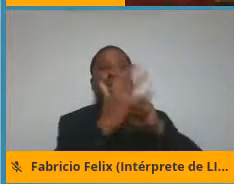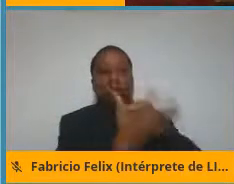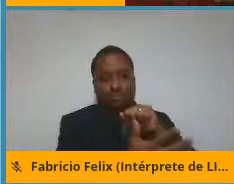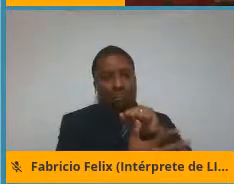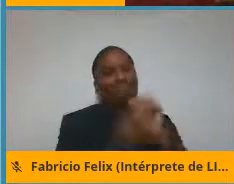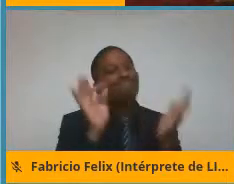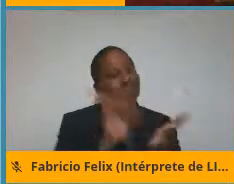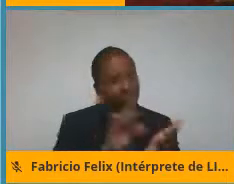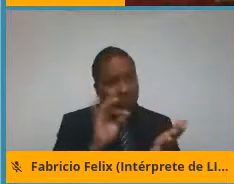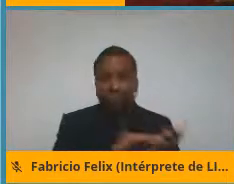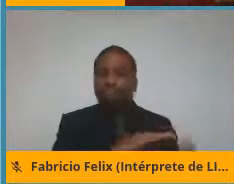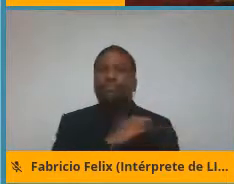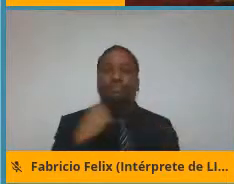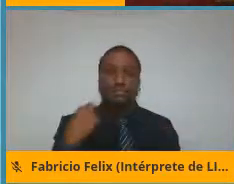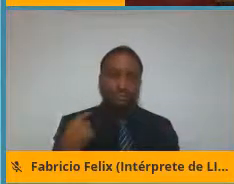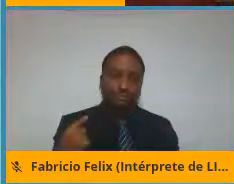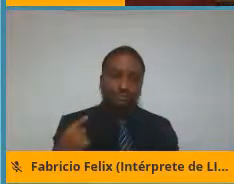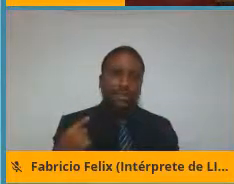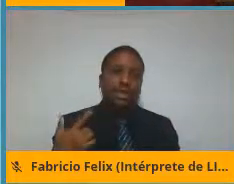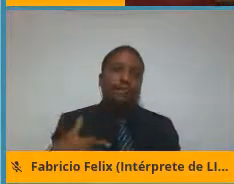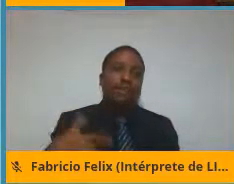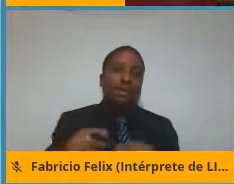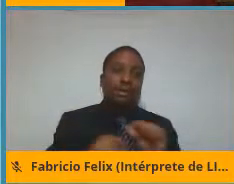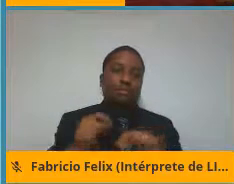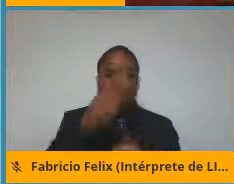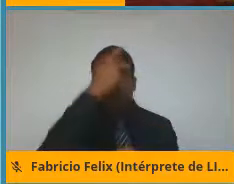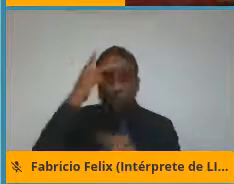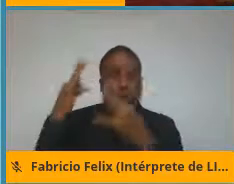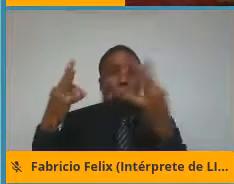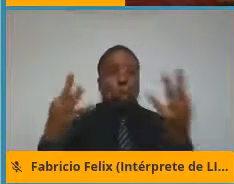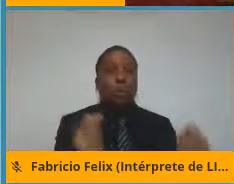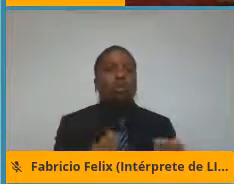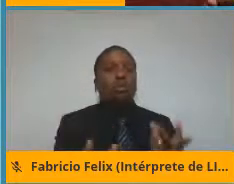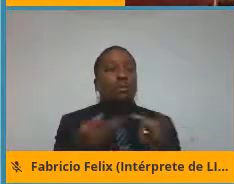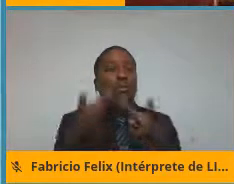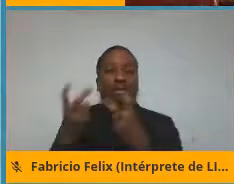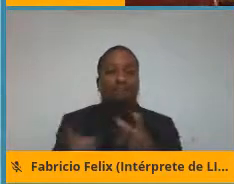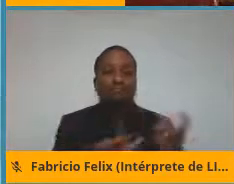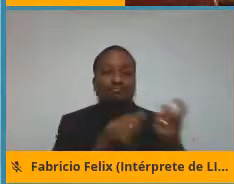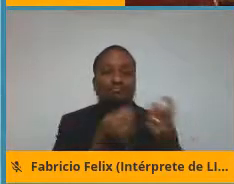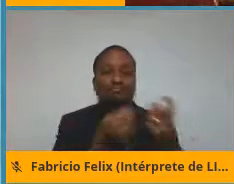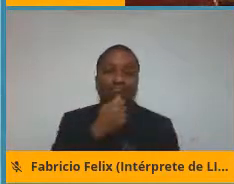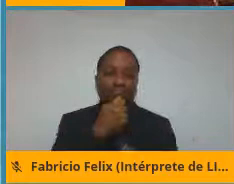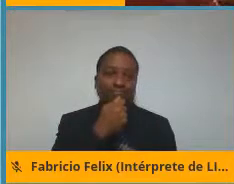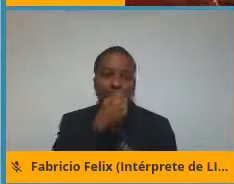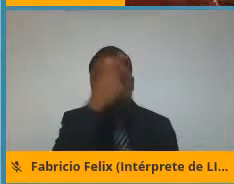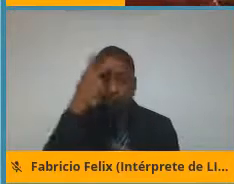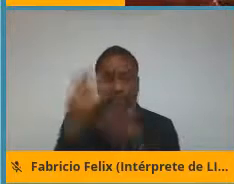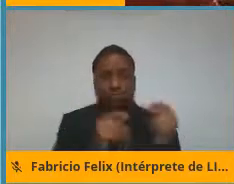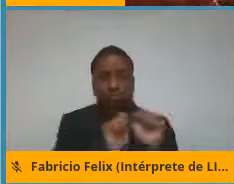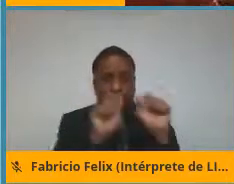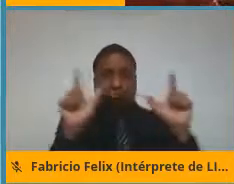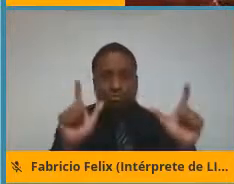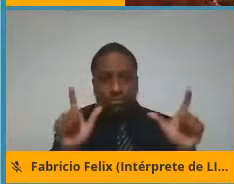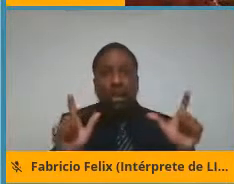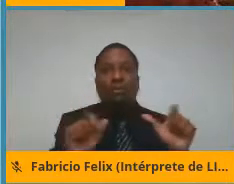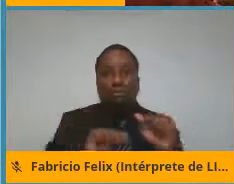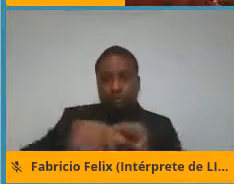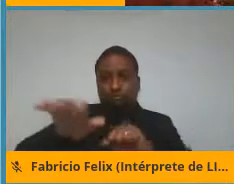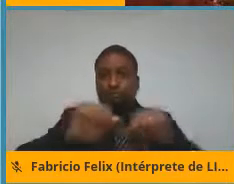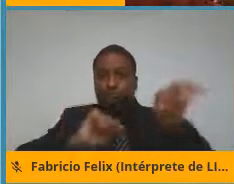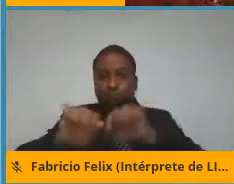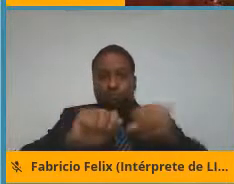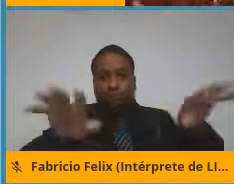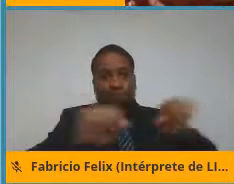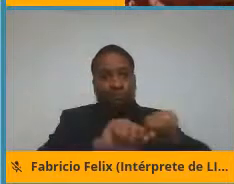mata. Pena que nem todo mundo percebeu isso. Algumas pessoas ficam atentas a essa questão dessa transmissibilidade, de todo o risco